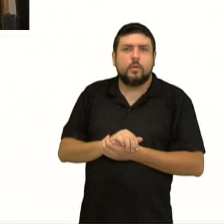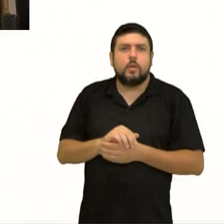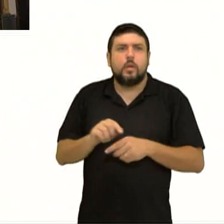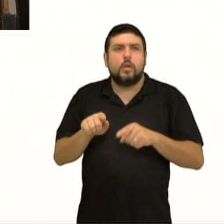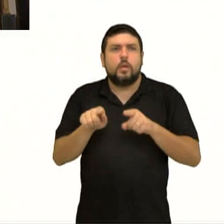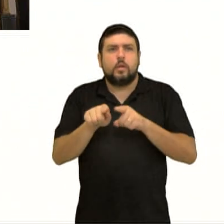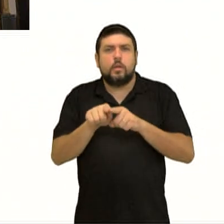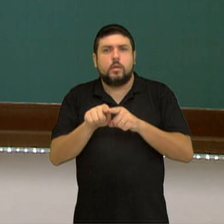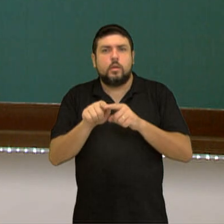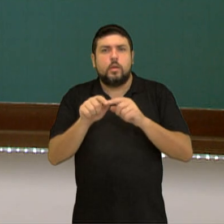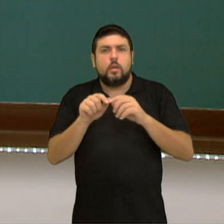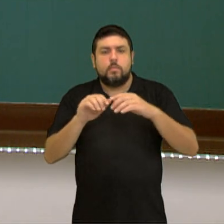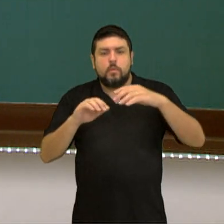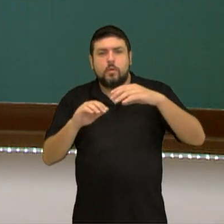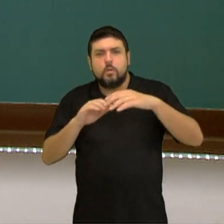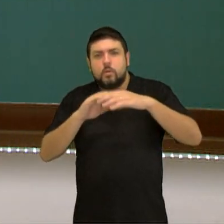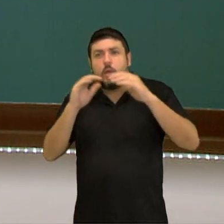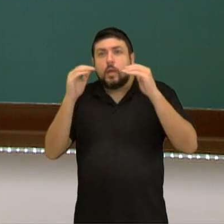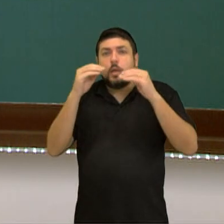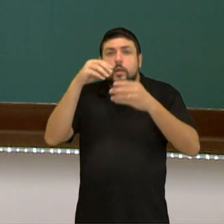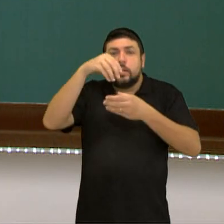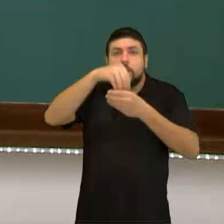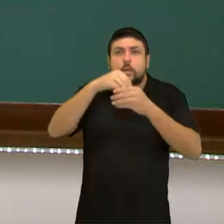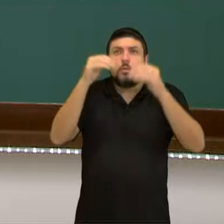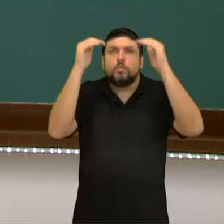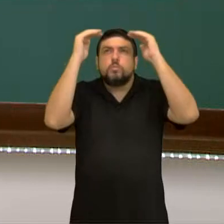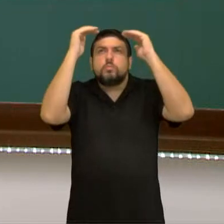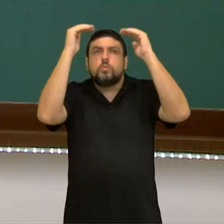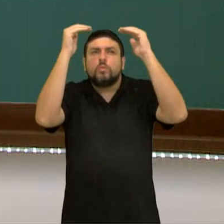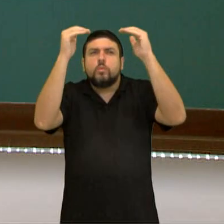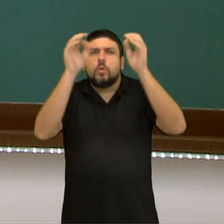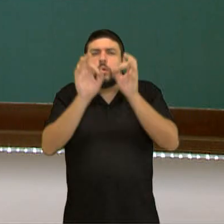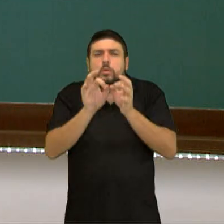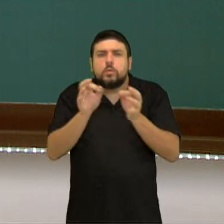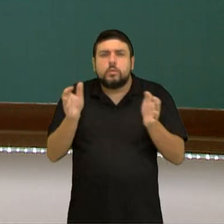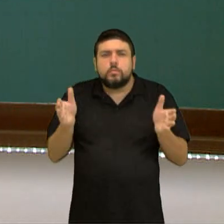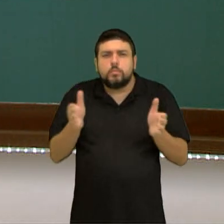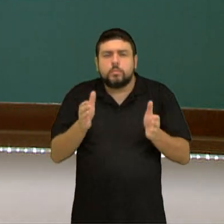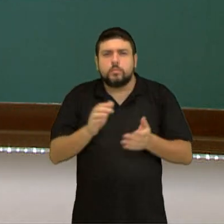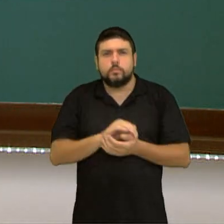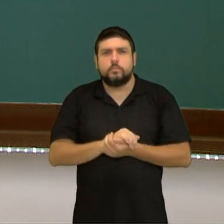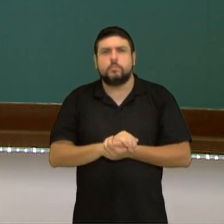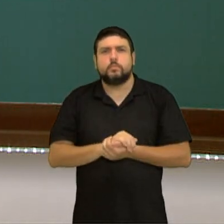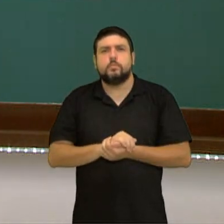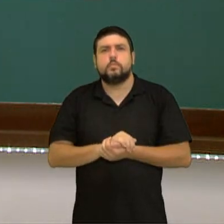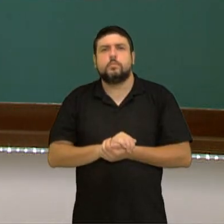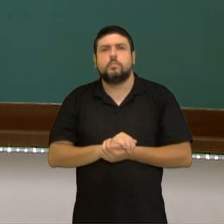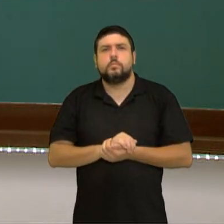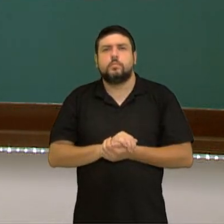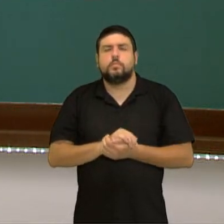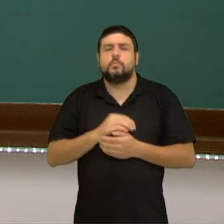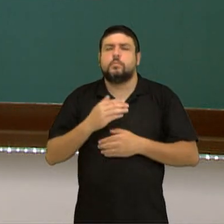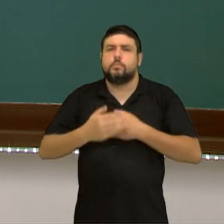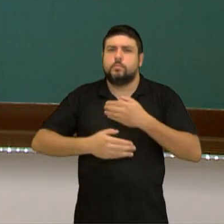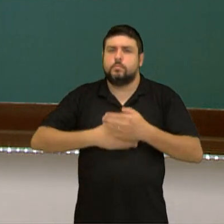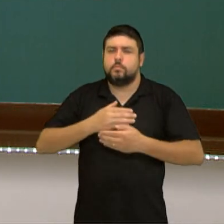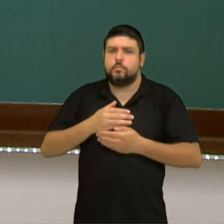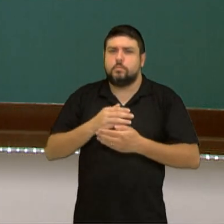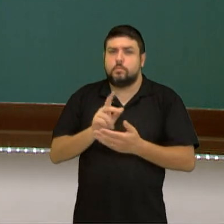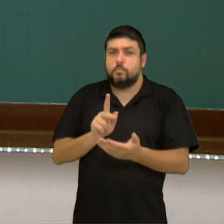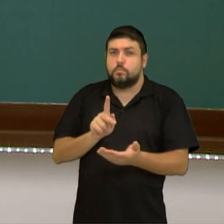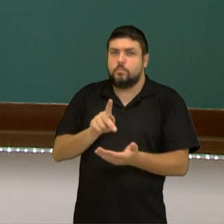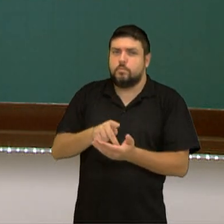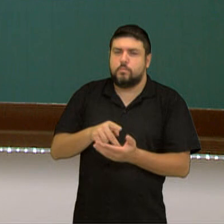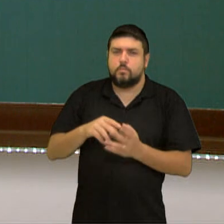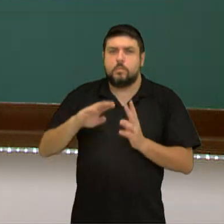bem simples, bem pequenos, né? Então essa era a tendência. Aí a gente chega no verdadeiro barroco, né? Que a gente